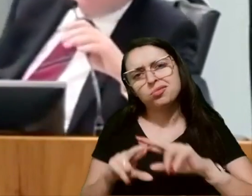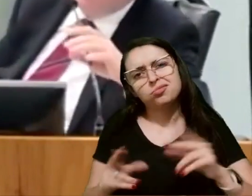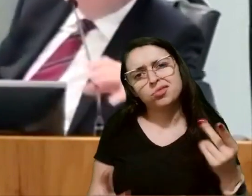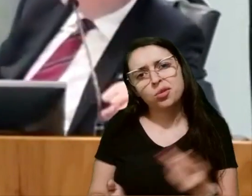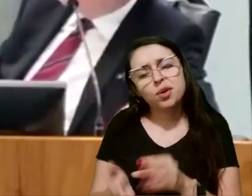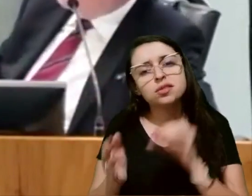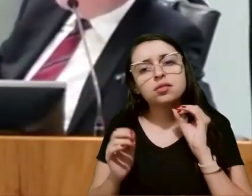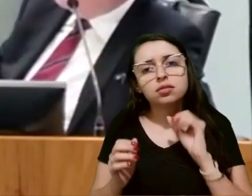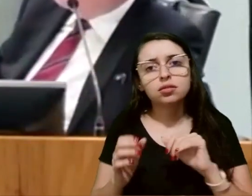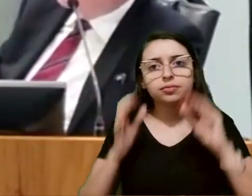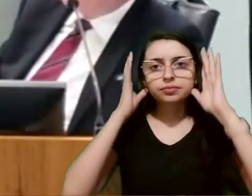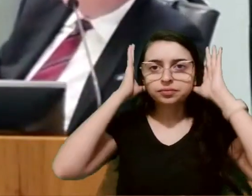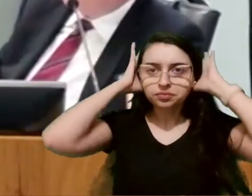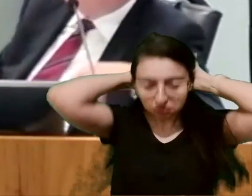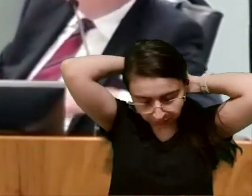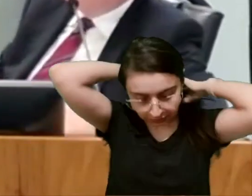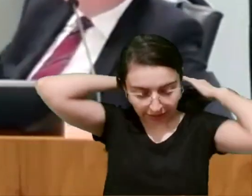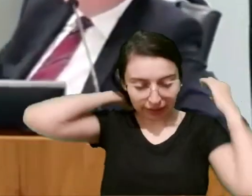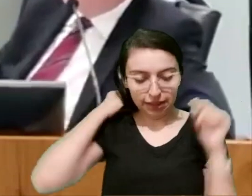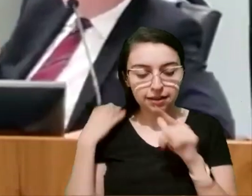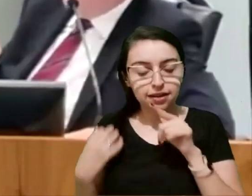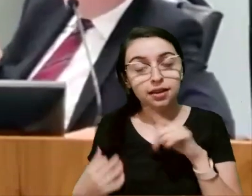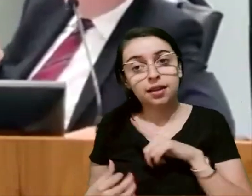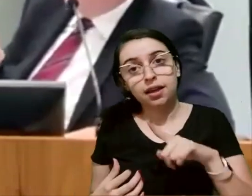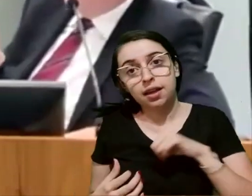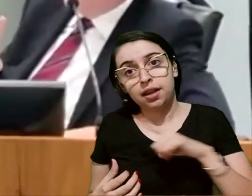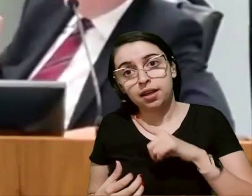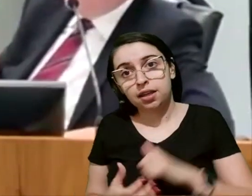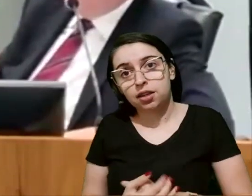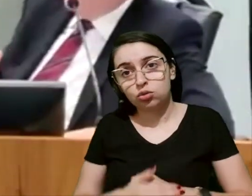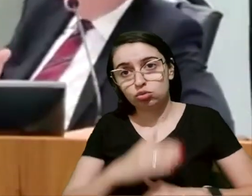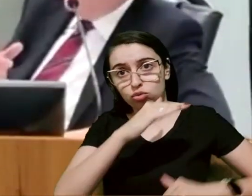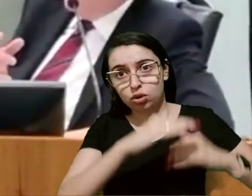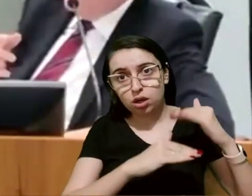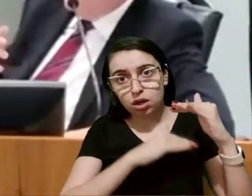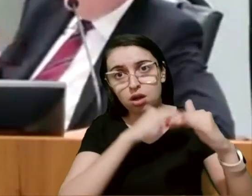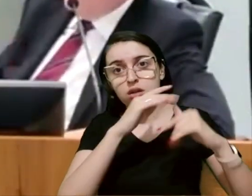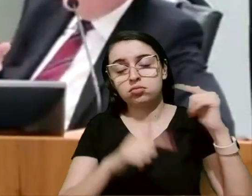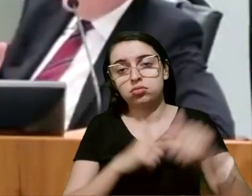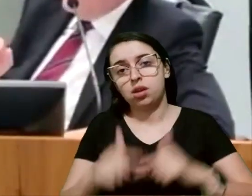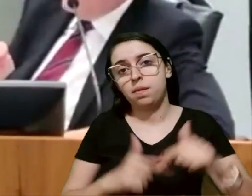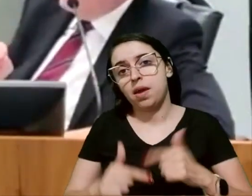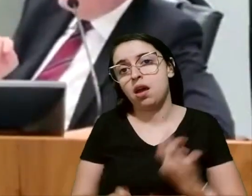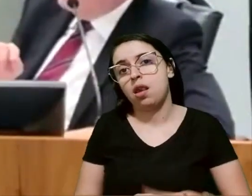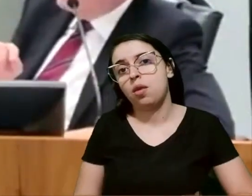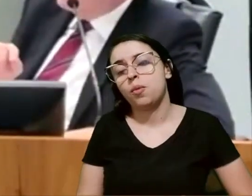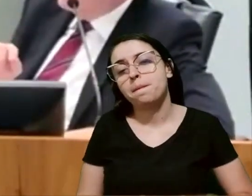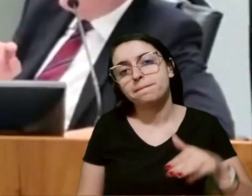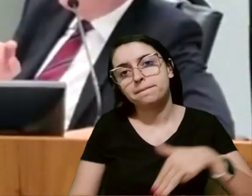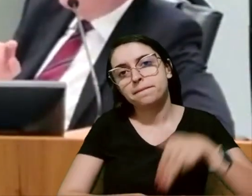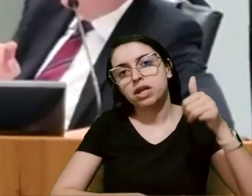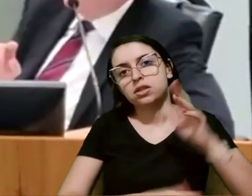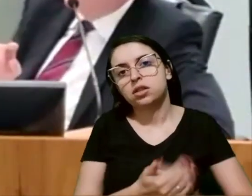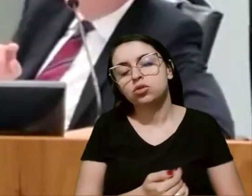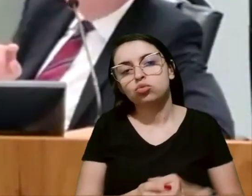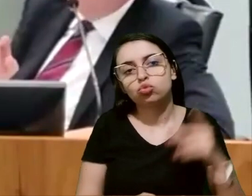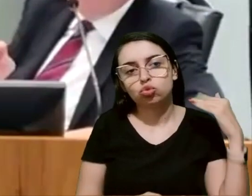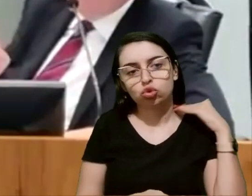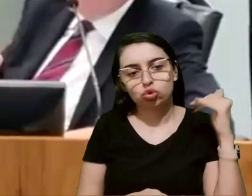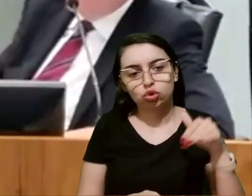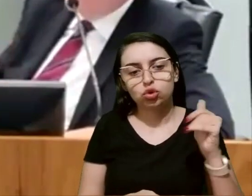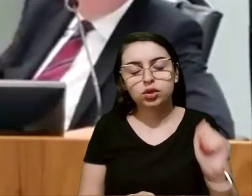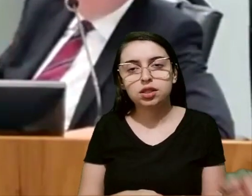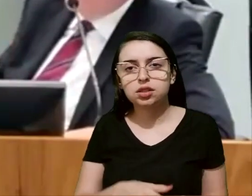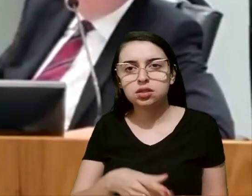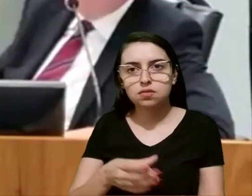Diria até, se me permite acrescentar, que existe, né, nisso, até pela própria evolução da carreira do magistrado, às vezes o juiz vai